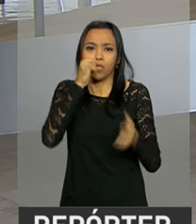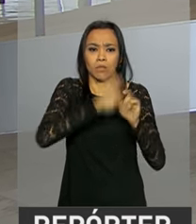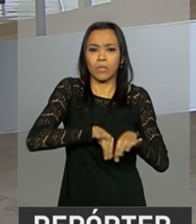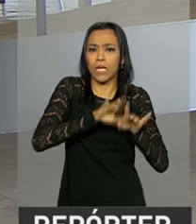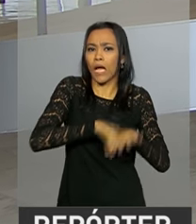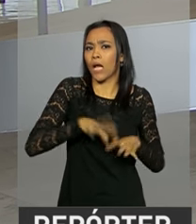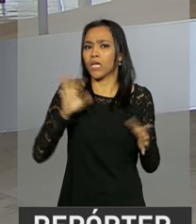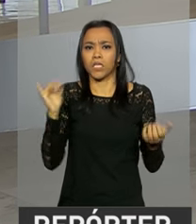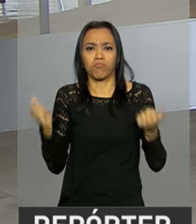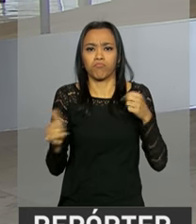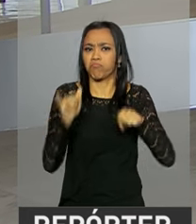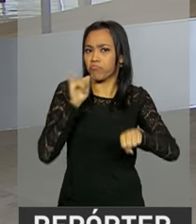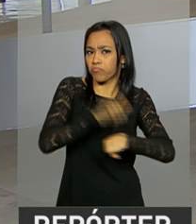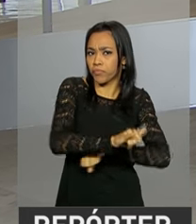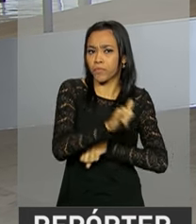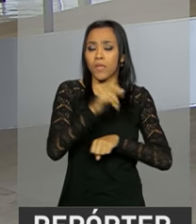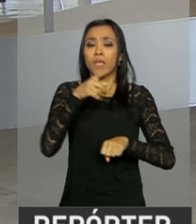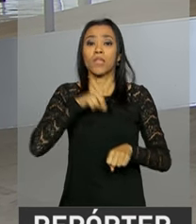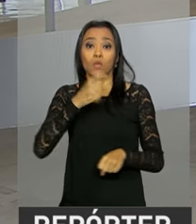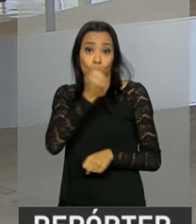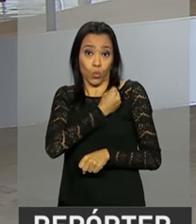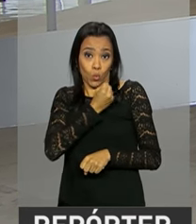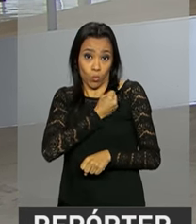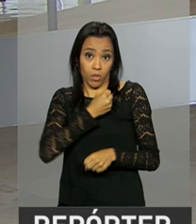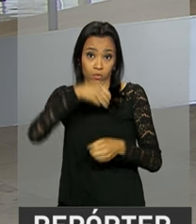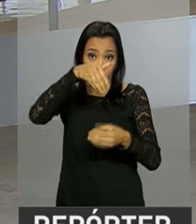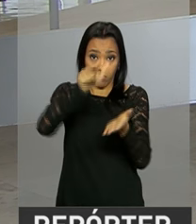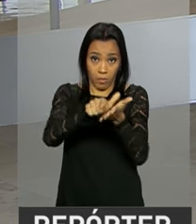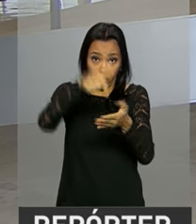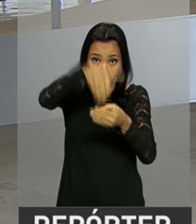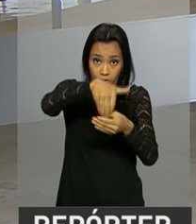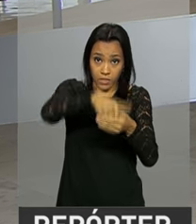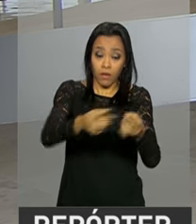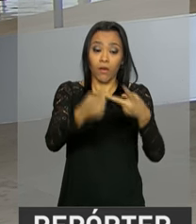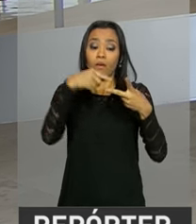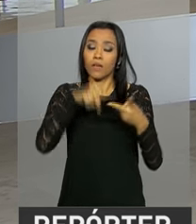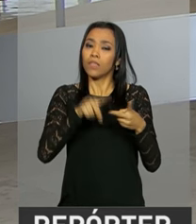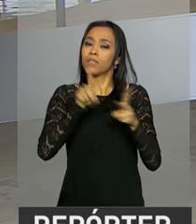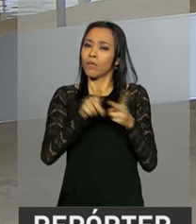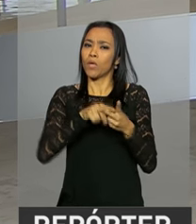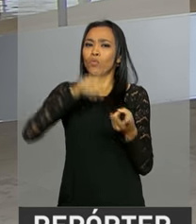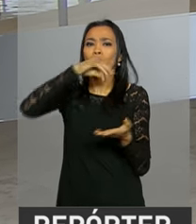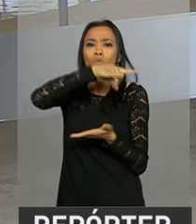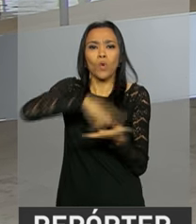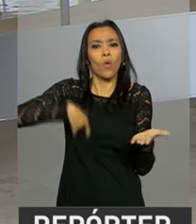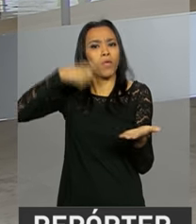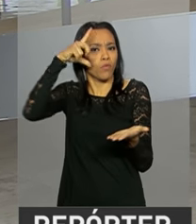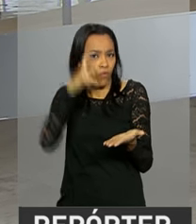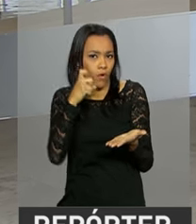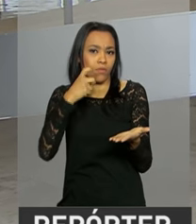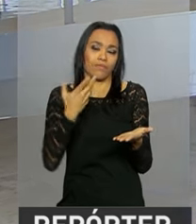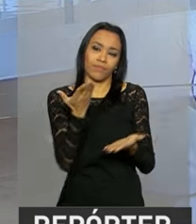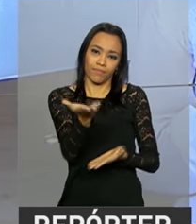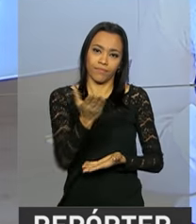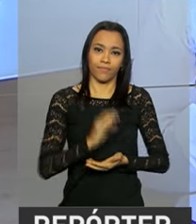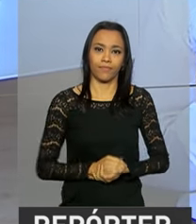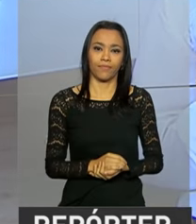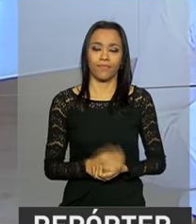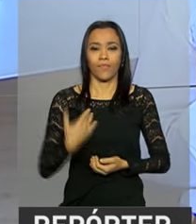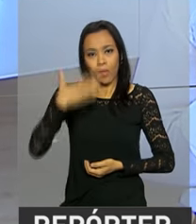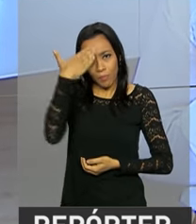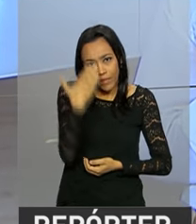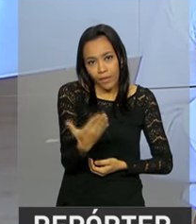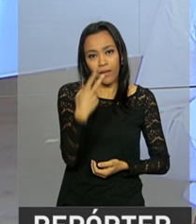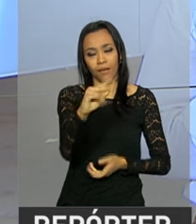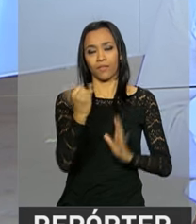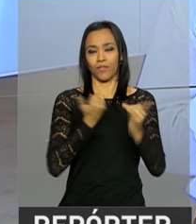eleitoral que é preciso ter em mãos o número do título de eleitor e um documento oficial com foto José luí é com você obrigado Taísa